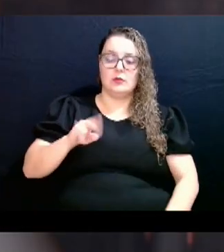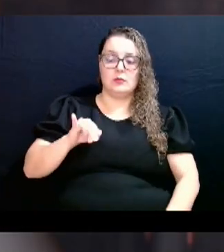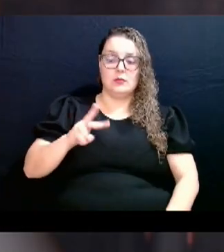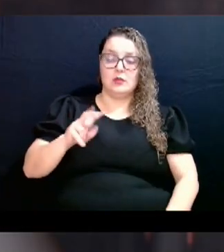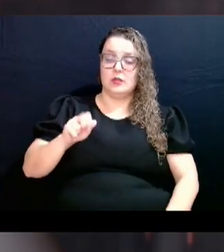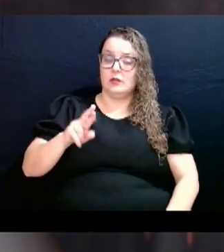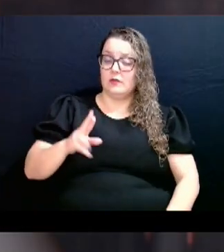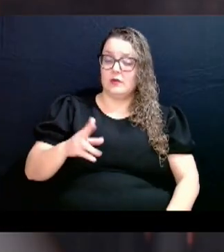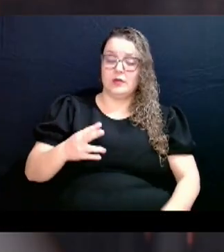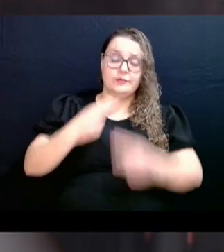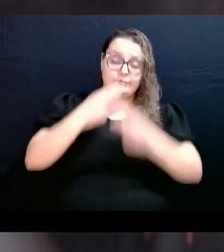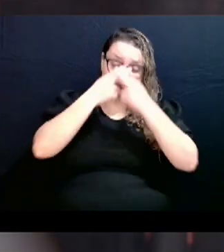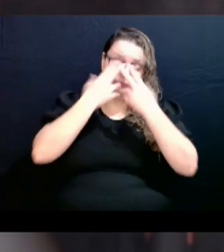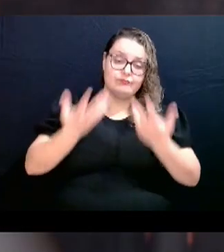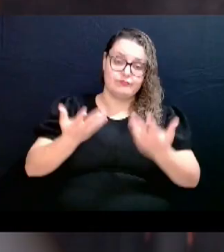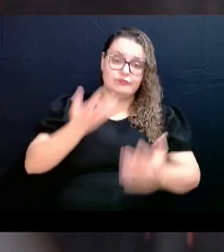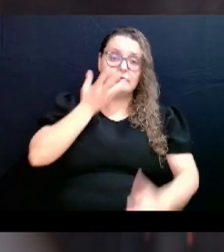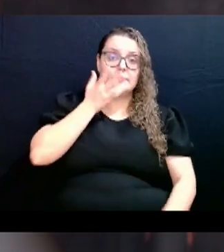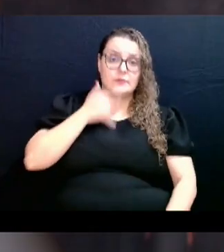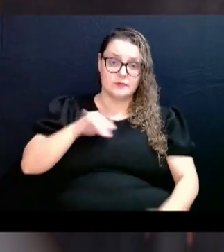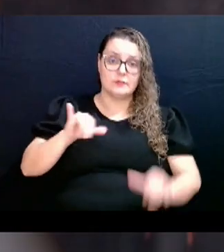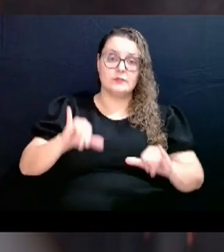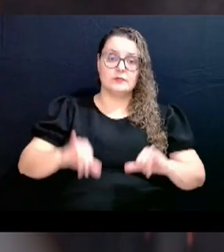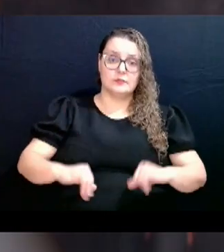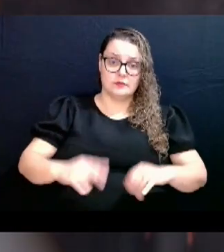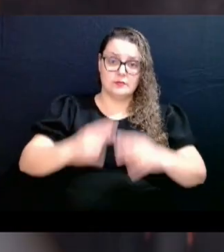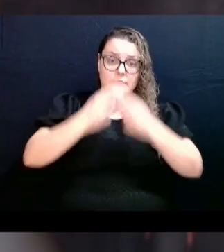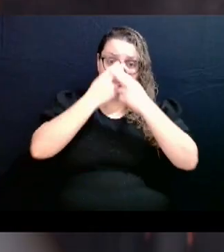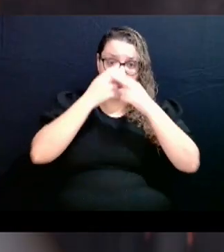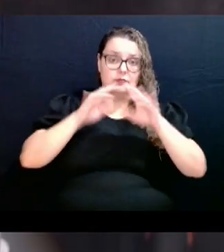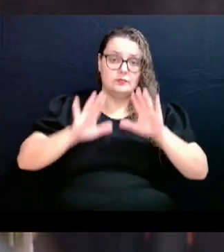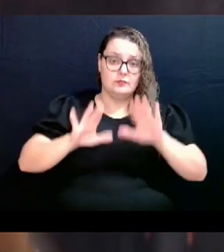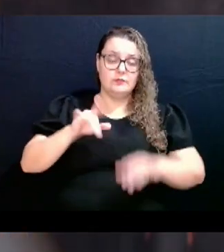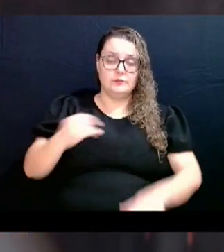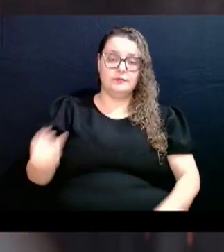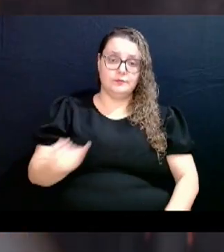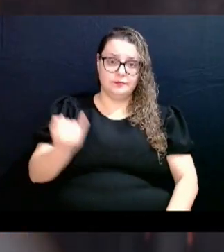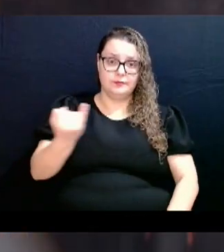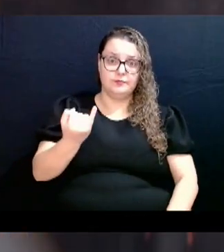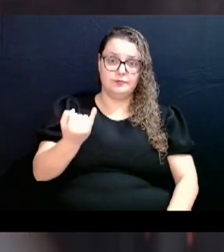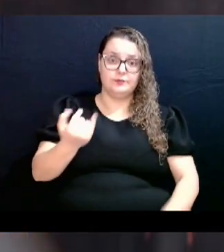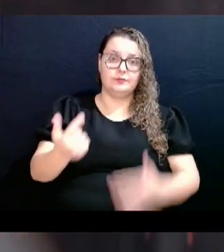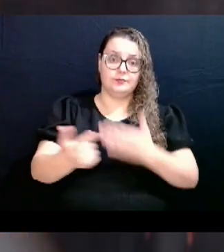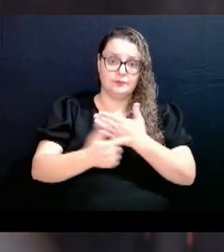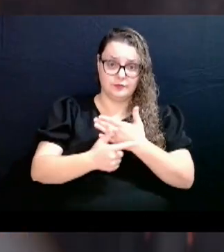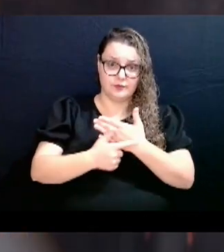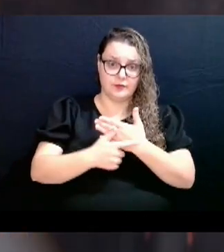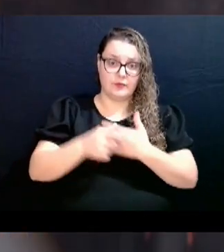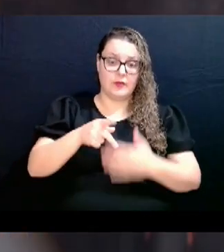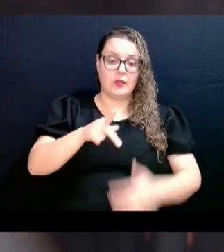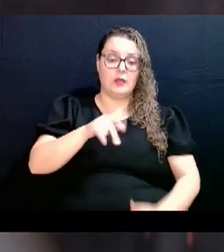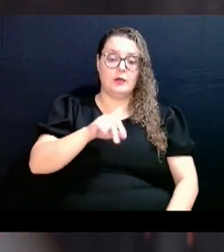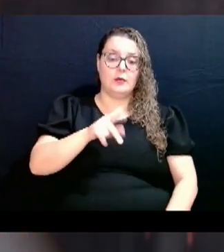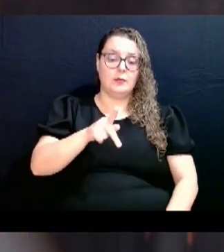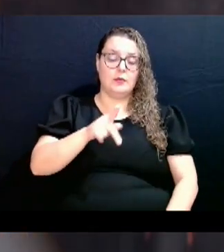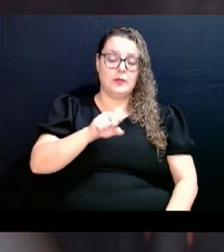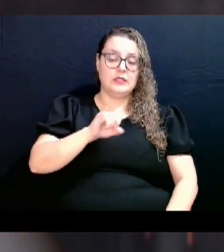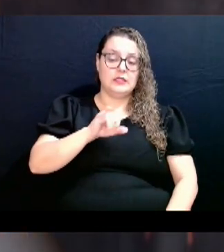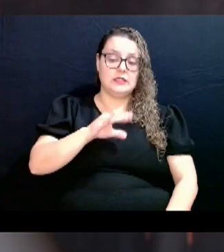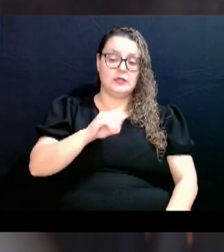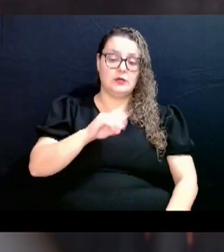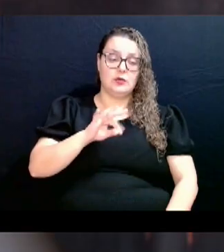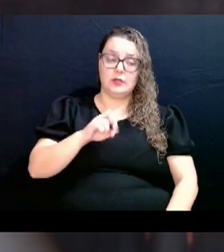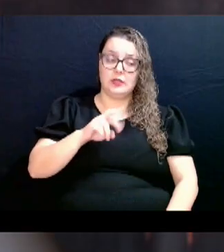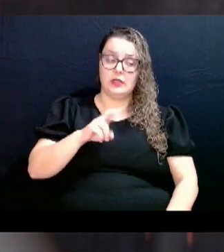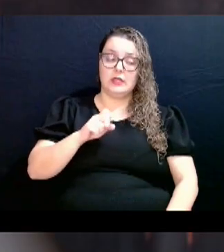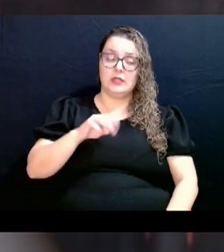essa criança vai sofrer o trauma, mas é importante aí, então, o papel da psicoterapia para trabalhar essa ressignificação